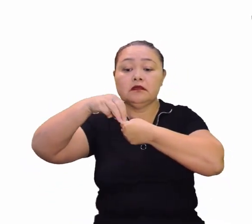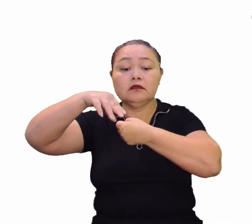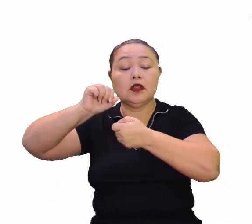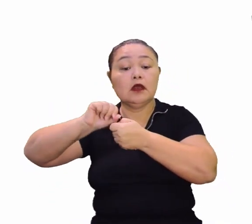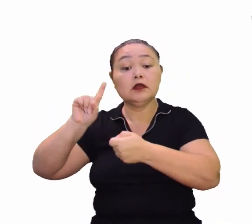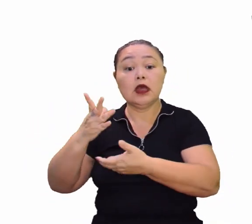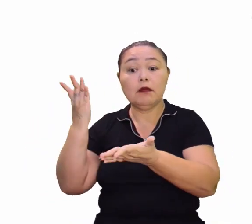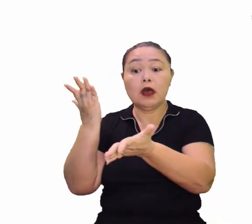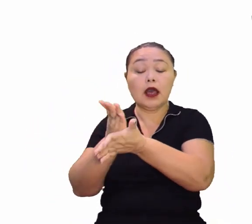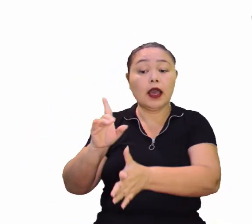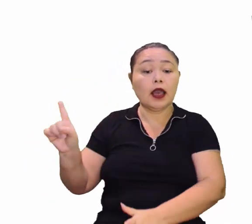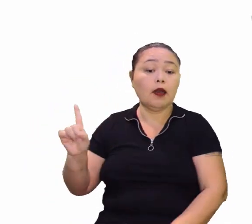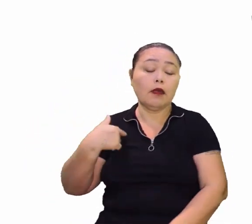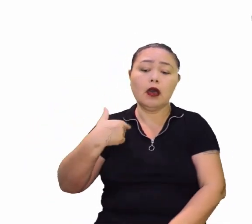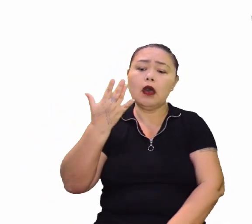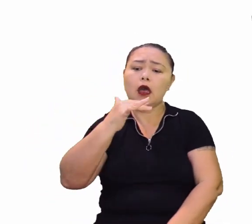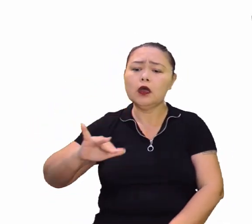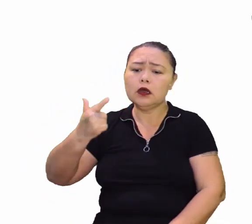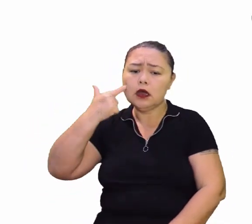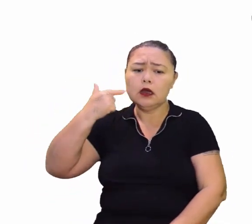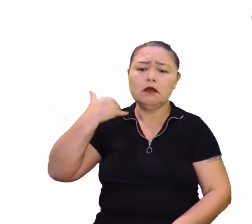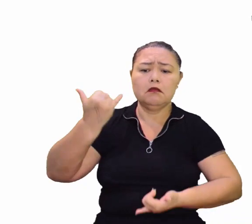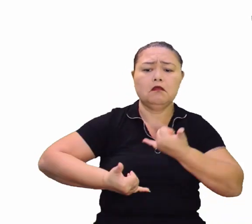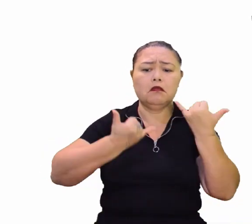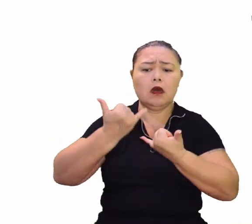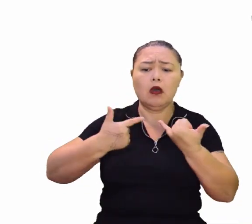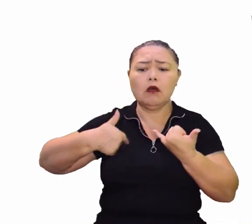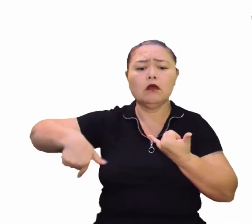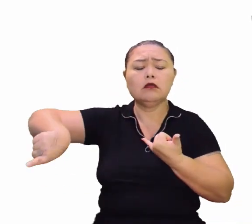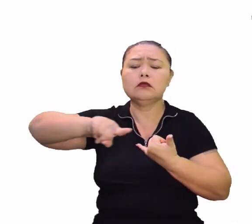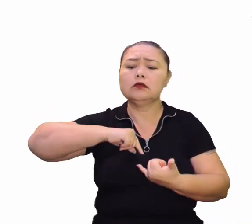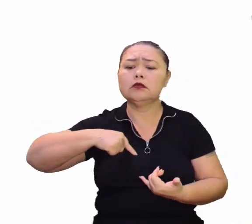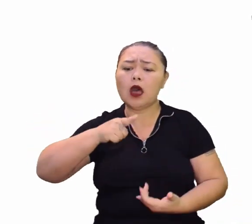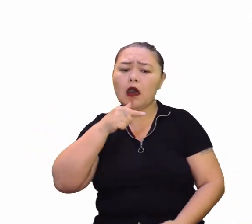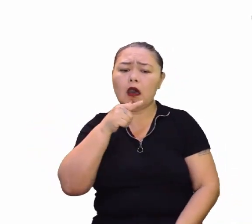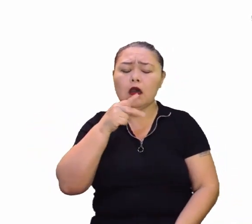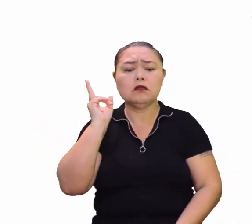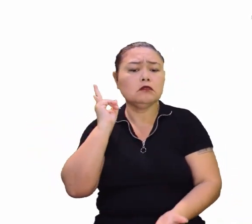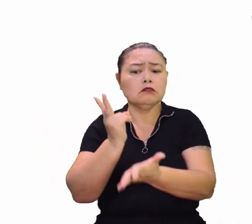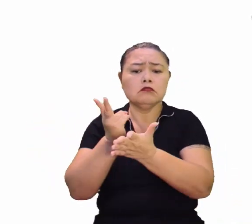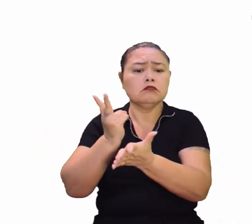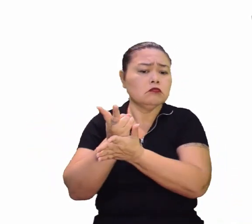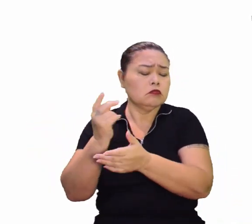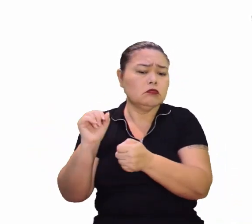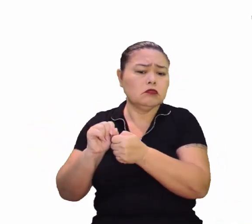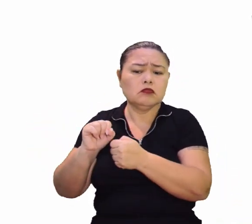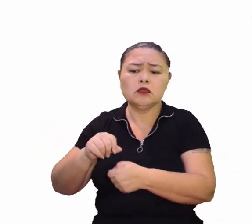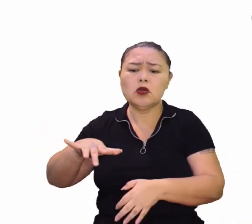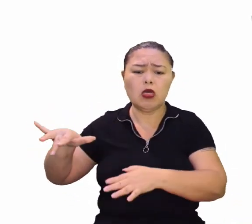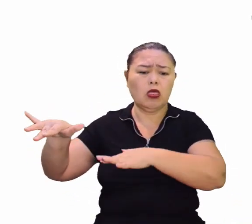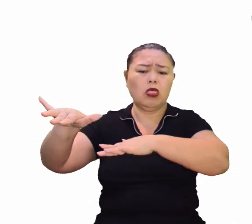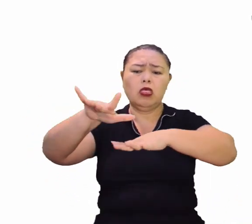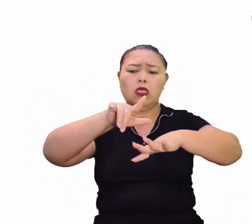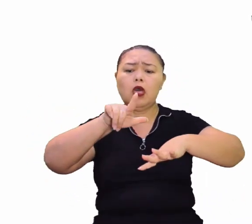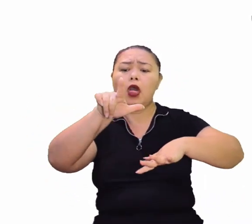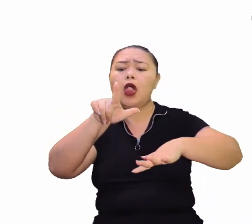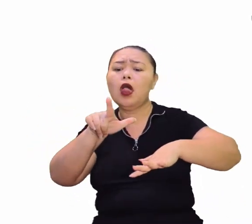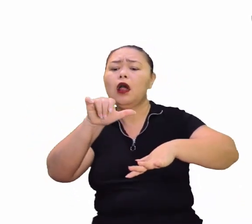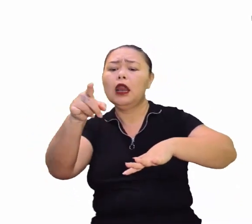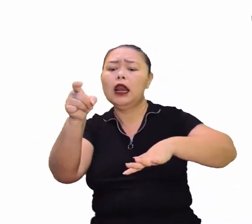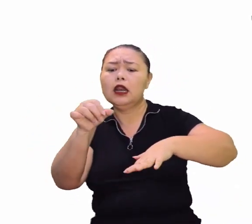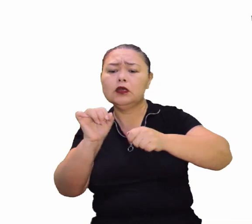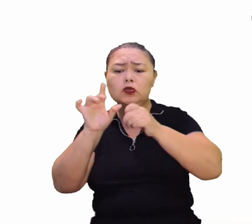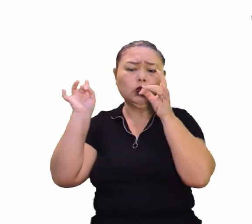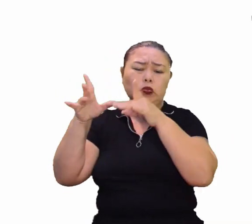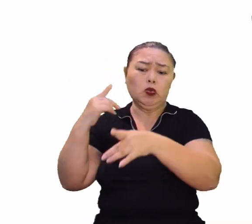estar extinto no mundo. Olha só as crianças brincando na água e, ao mesmo tempo, a água cheia de lixo. É